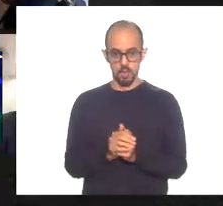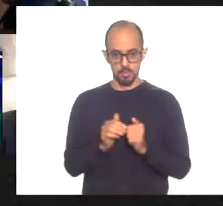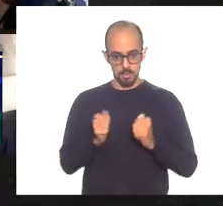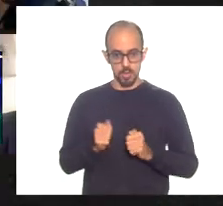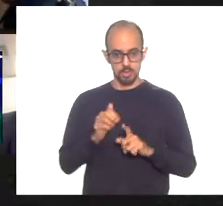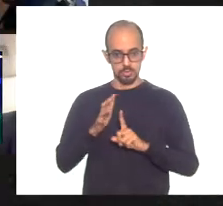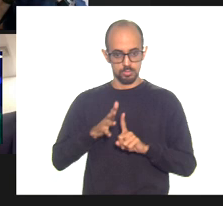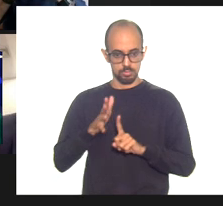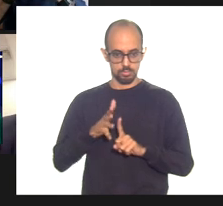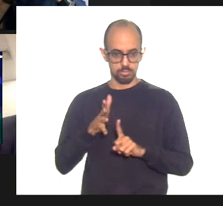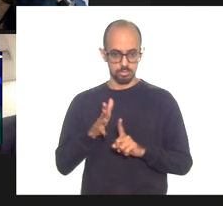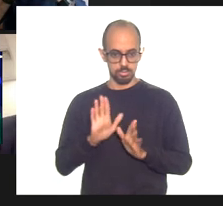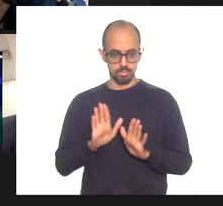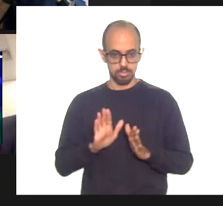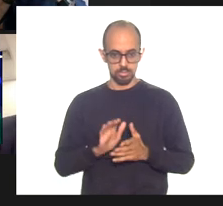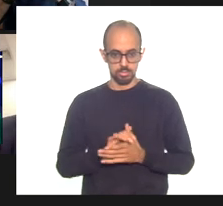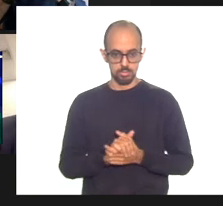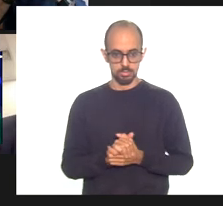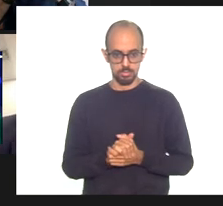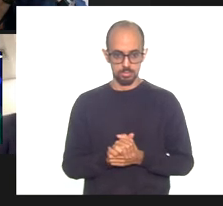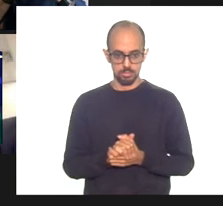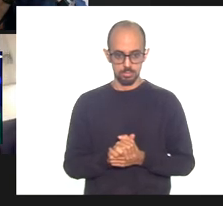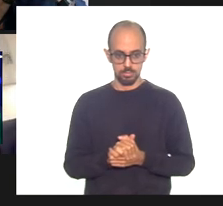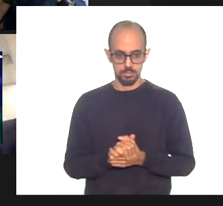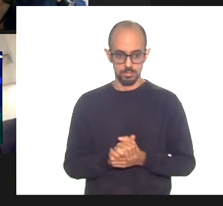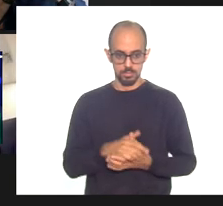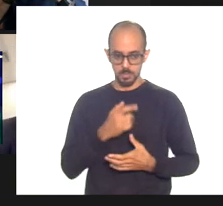da palavra o